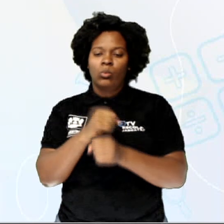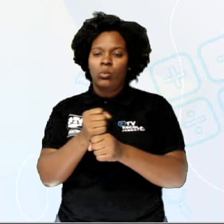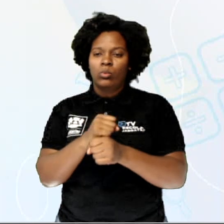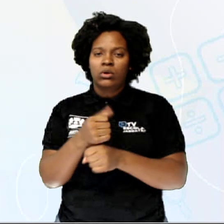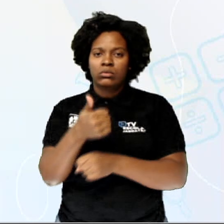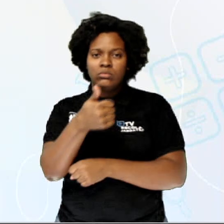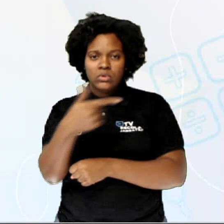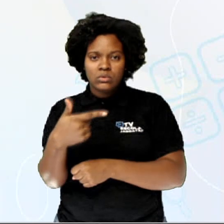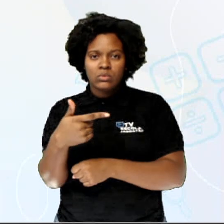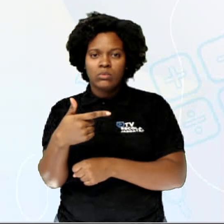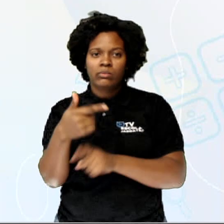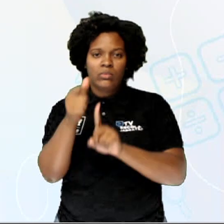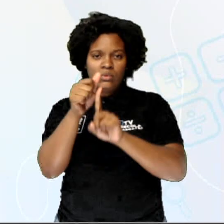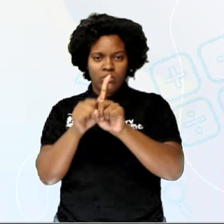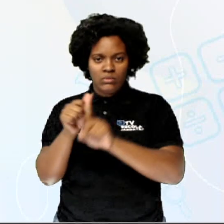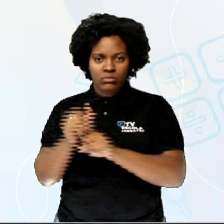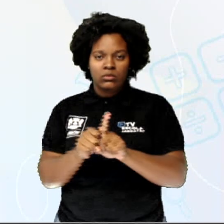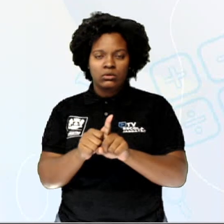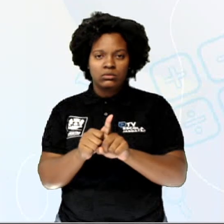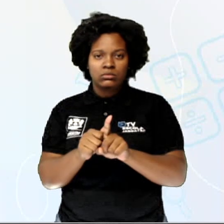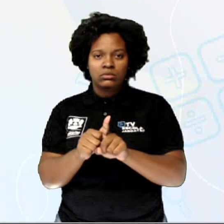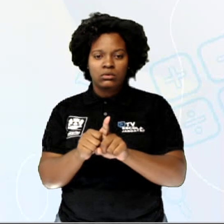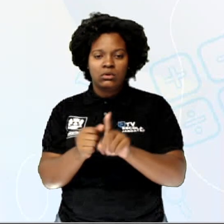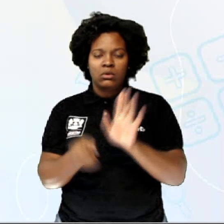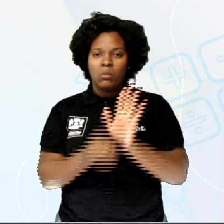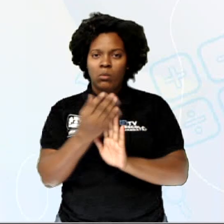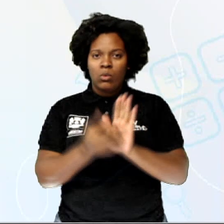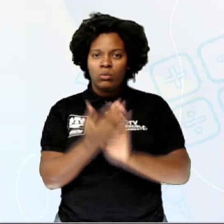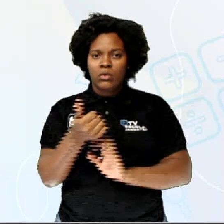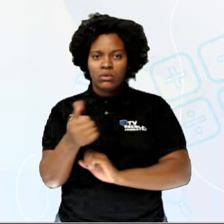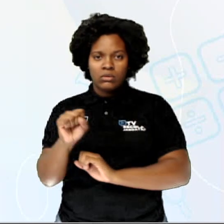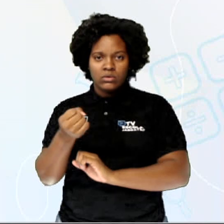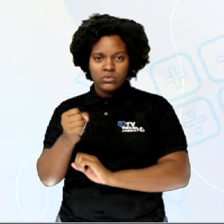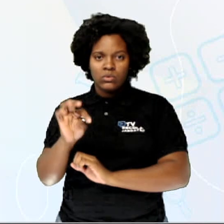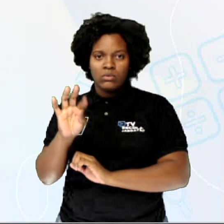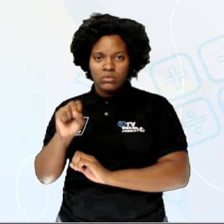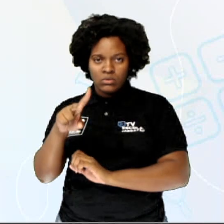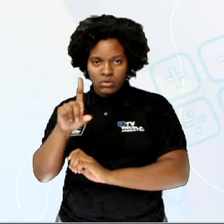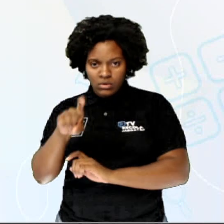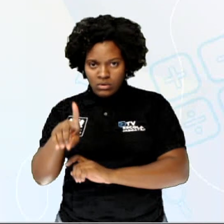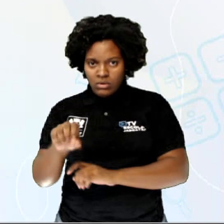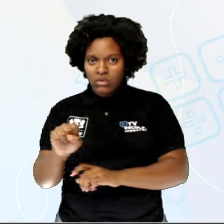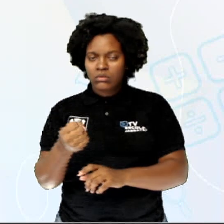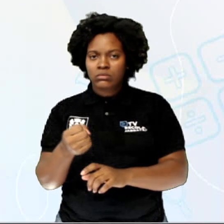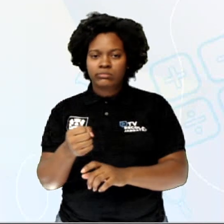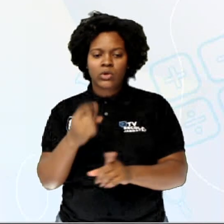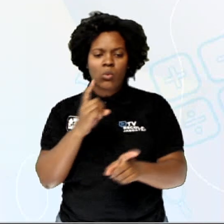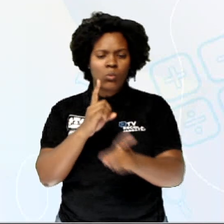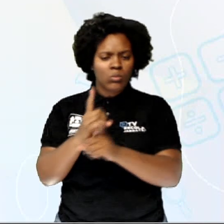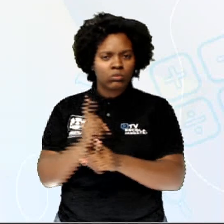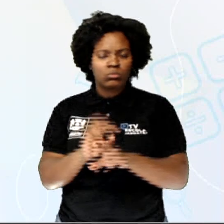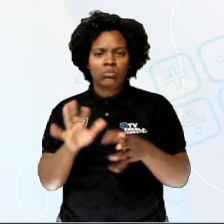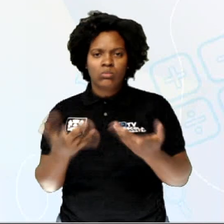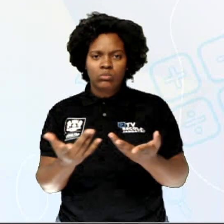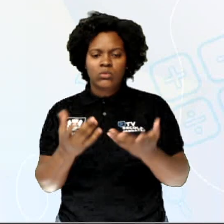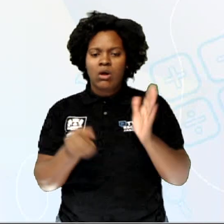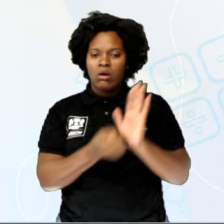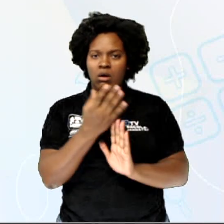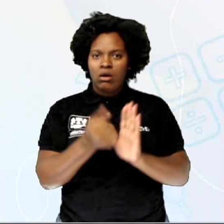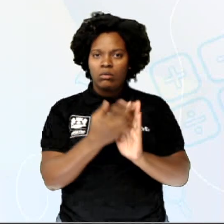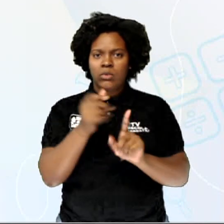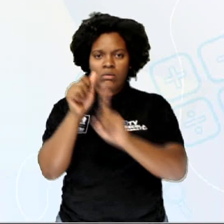2,10. E aí eu encontro a resposta 18 viagens, que está na letra E. Ok?